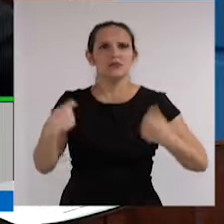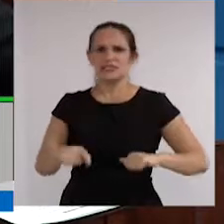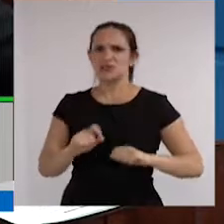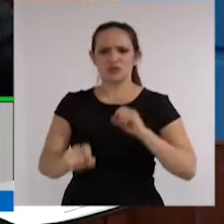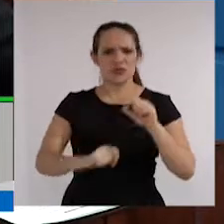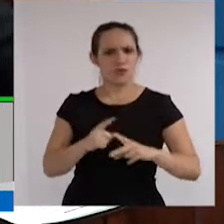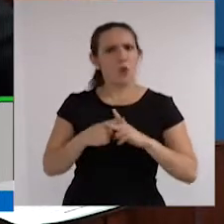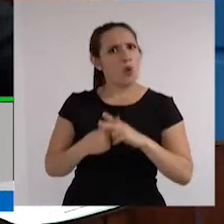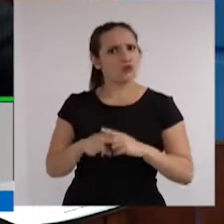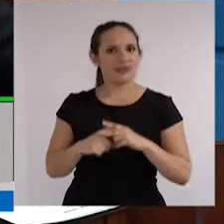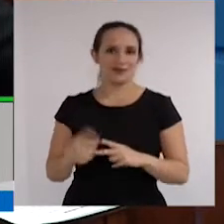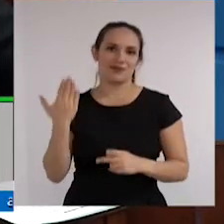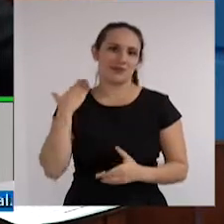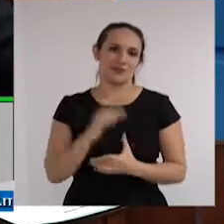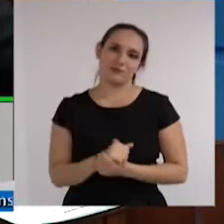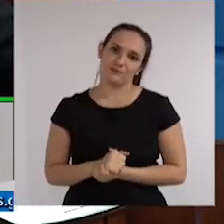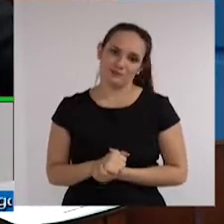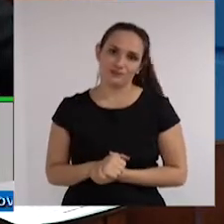É